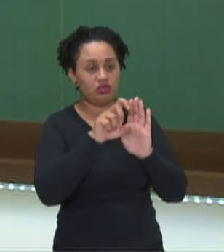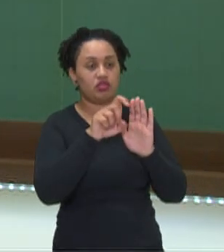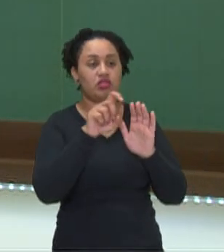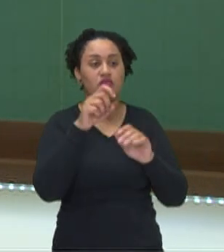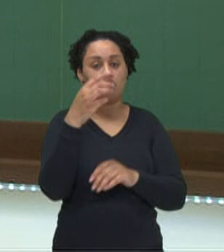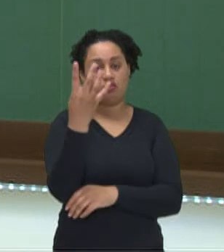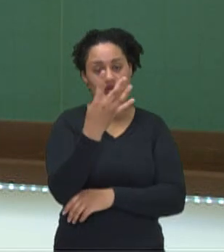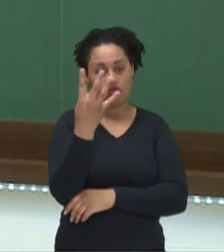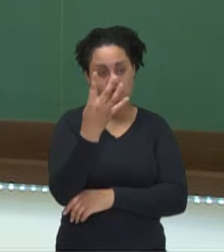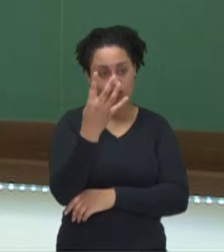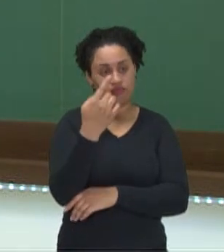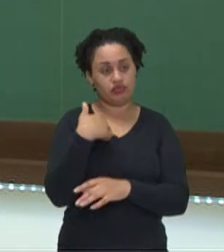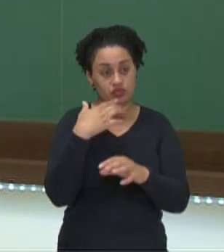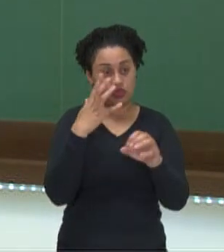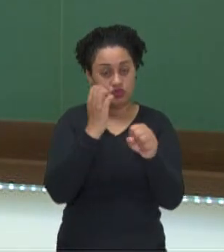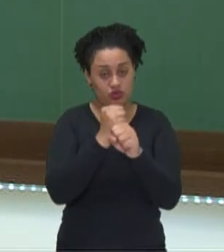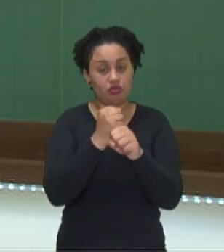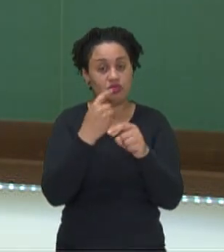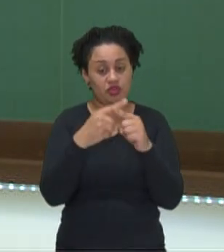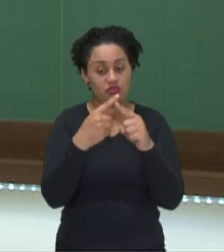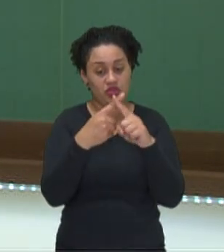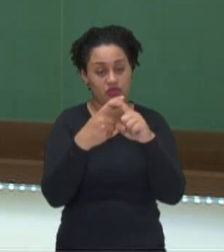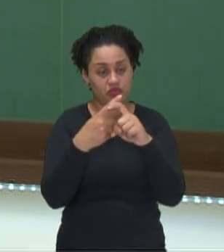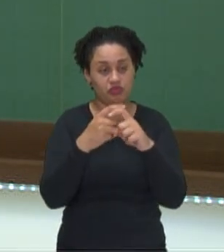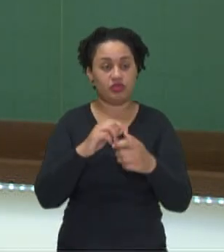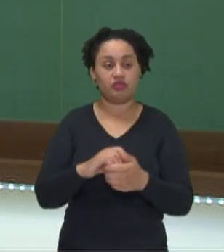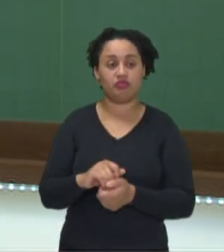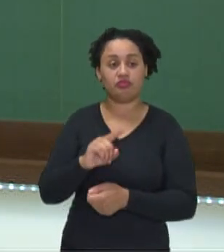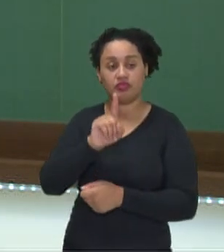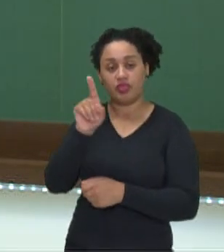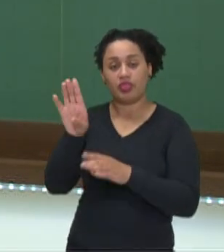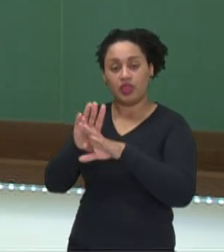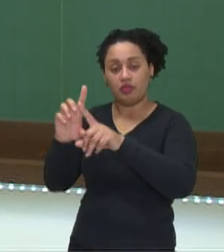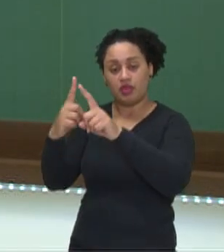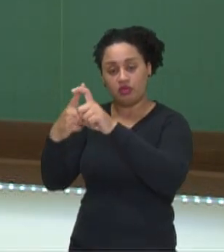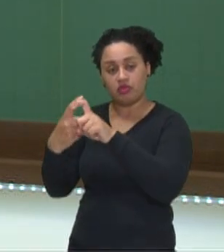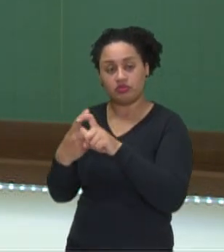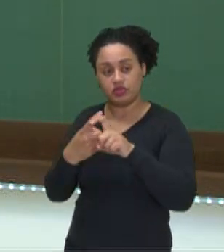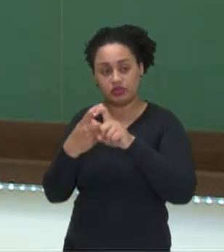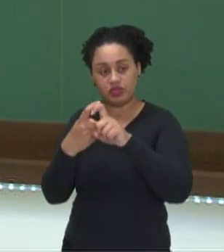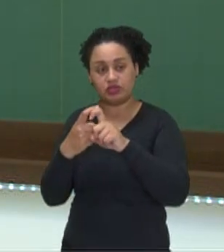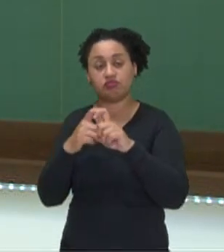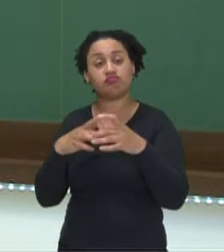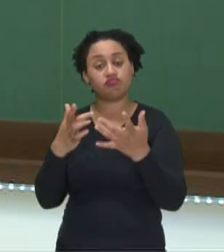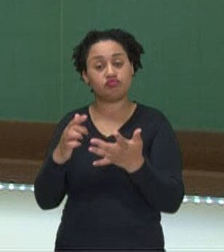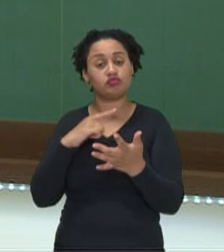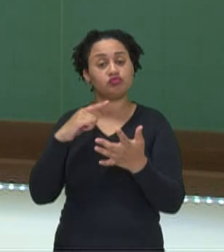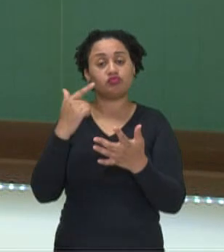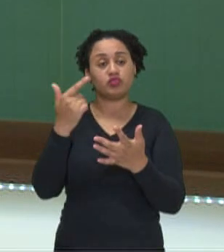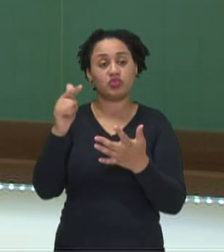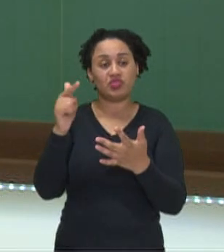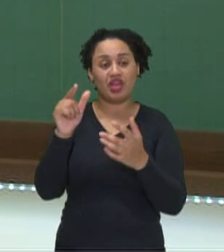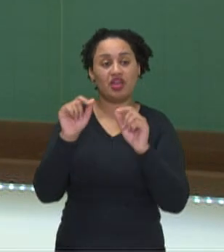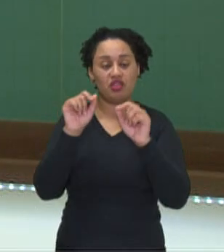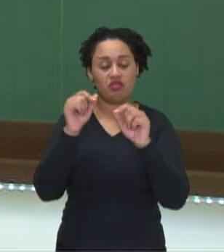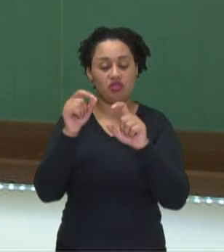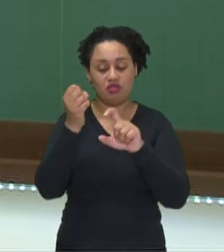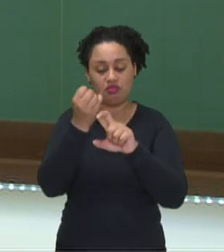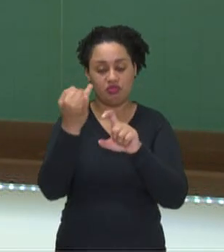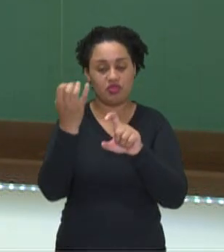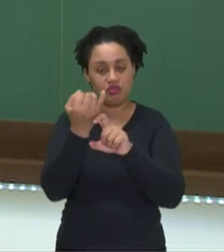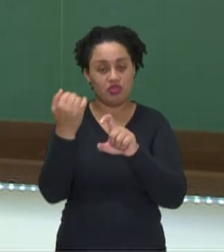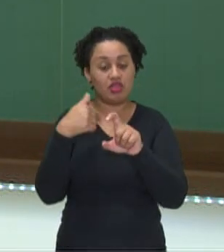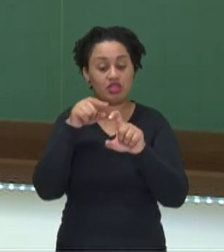os expoentes porque é uma multiplicação. Aqui também é uma multiplicação. Como aqui eu não tenho expoente,